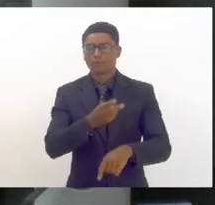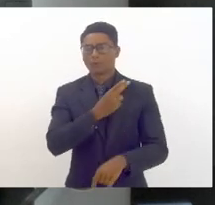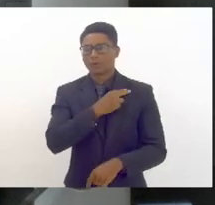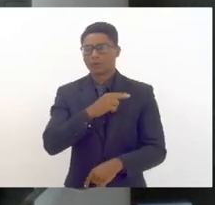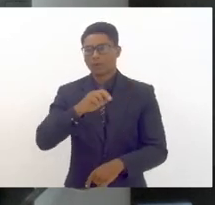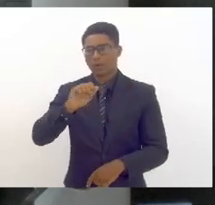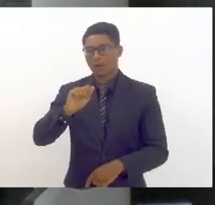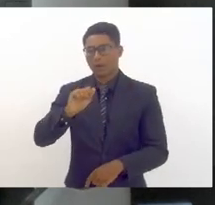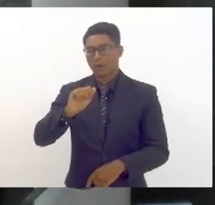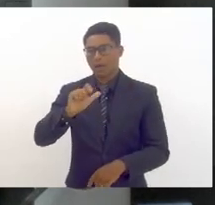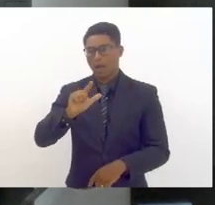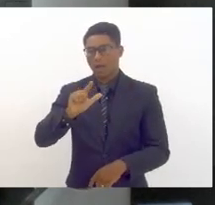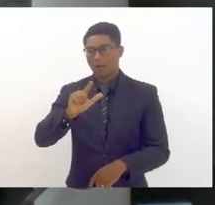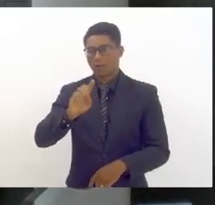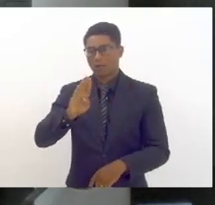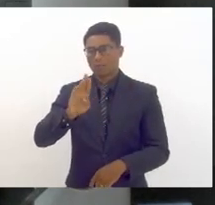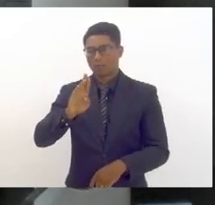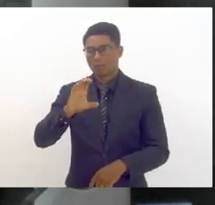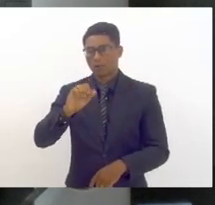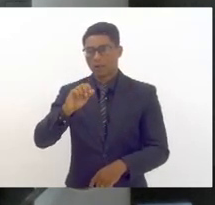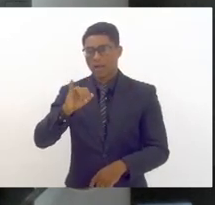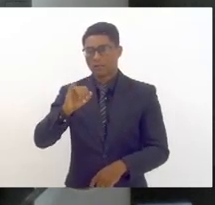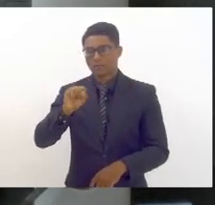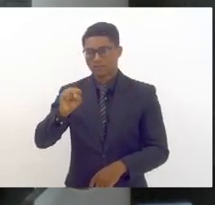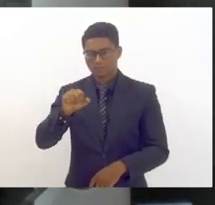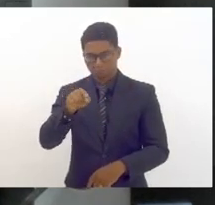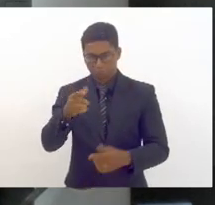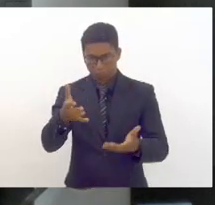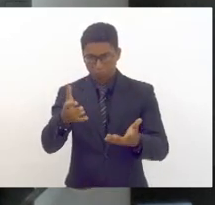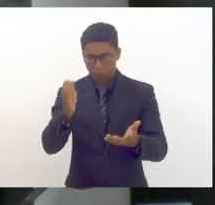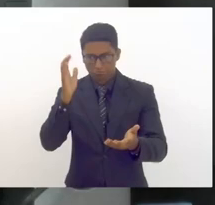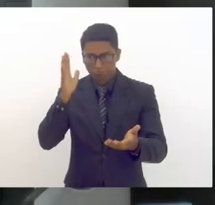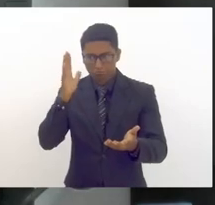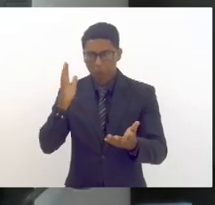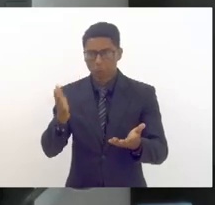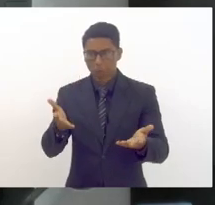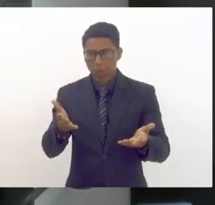estar fazendo uso da palavra inicialmente.